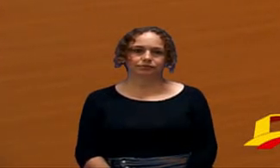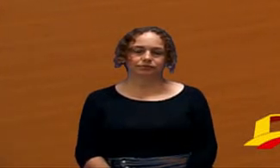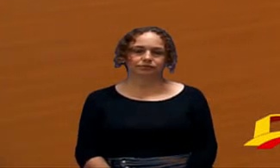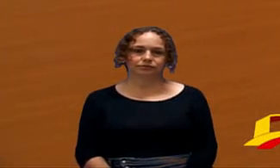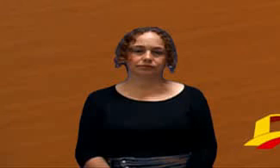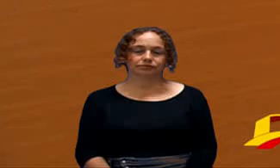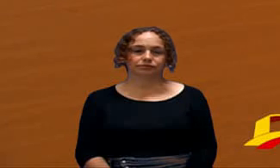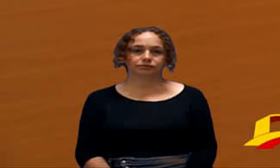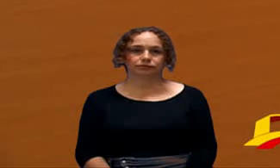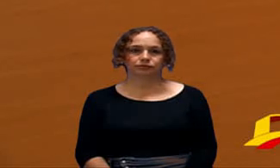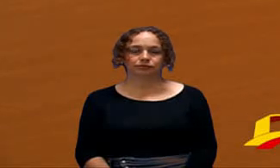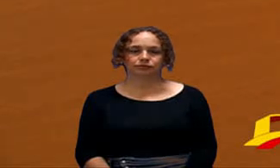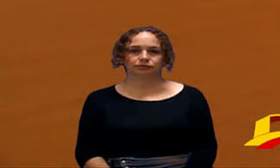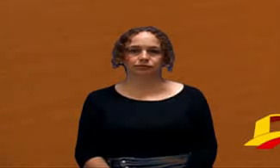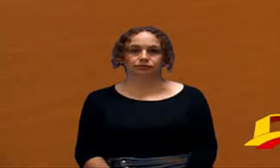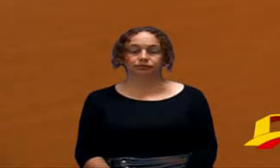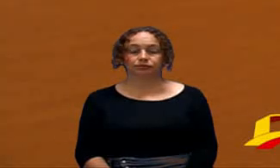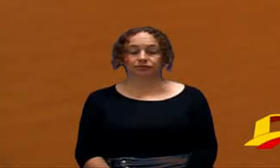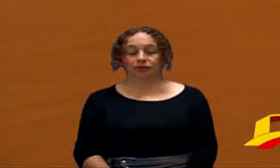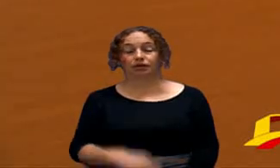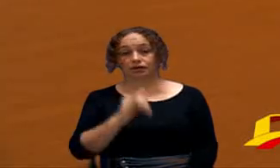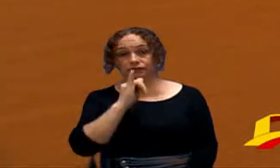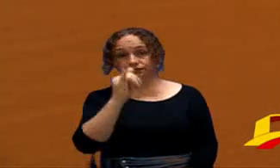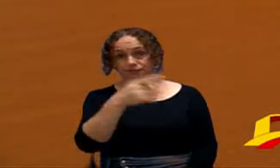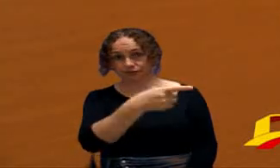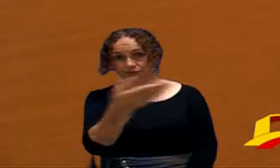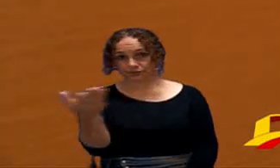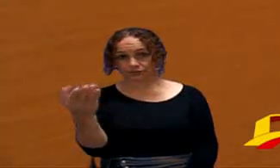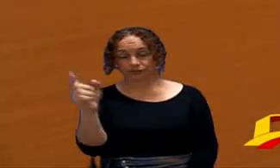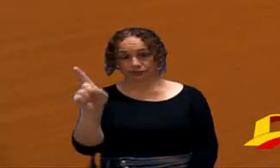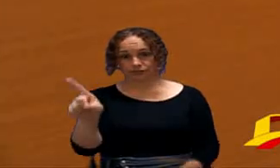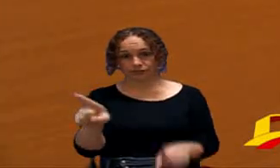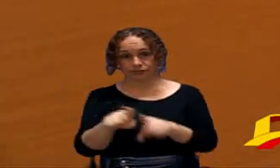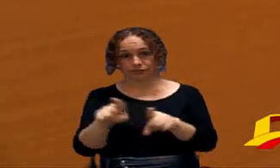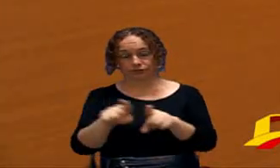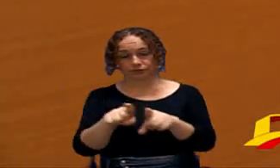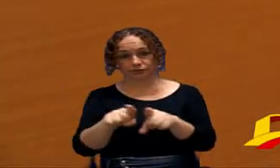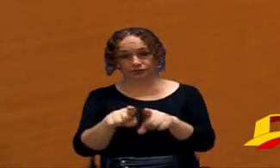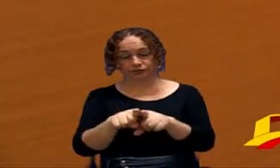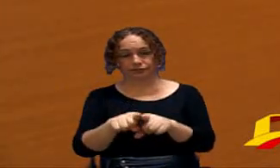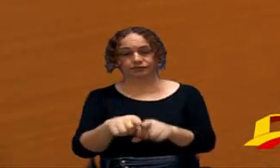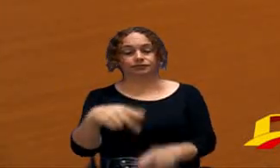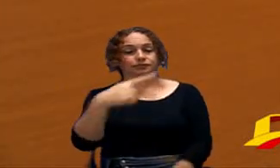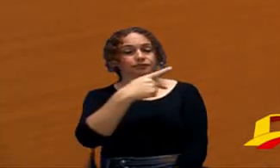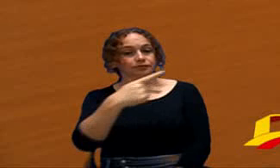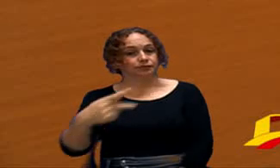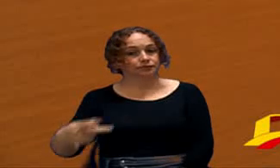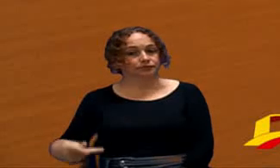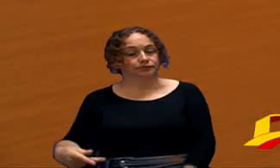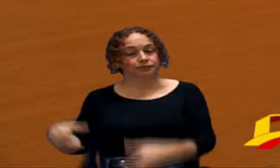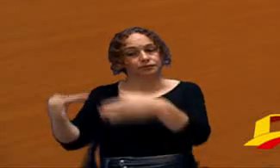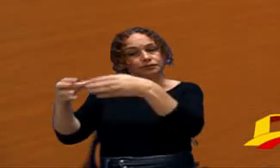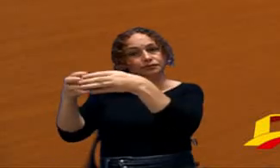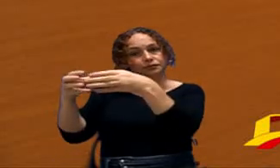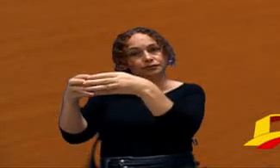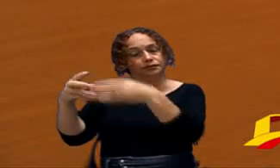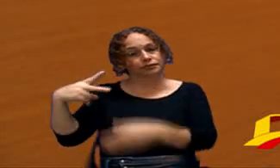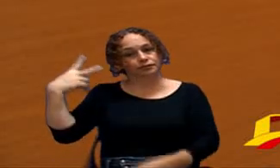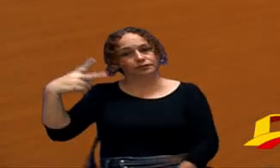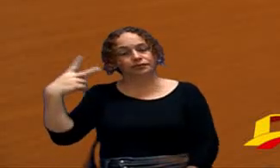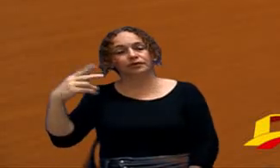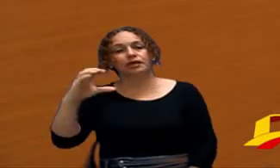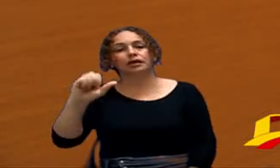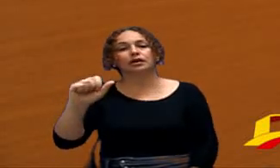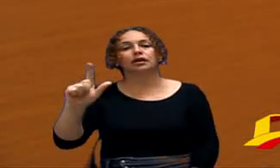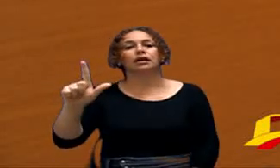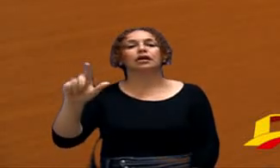Quero anunciar também que o nosso presidente da casa, Cláudio do Sorocaba 1, está